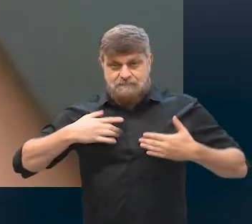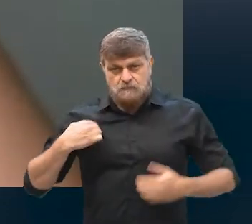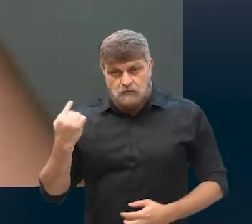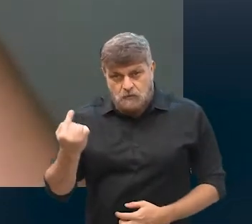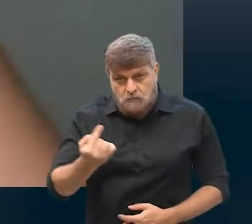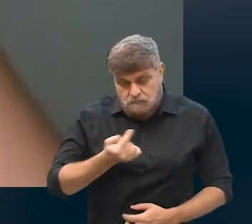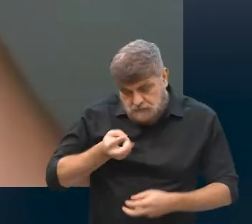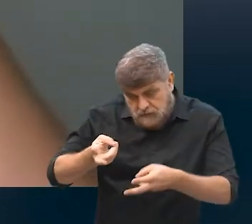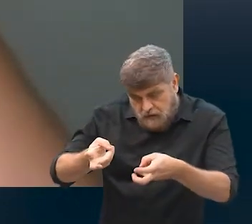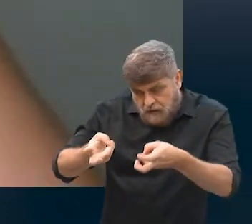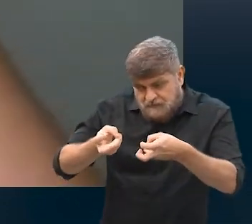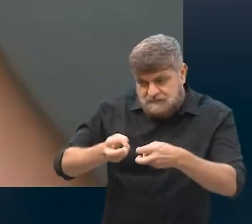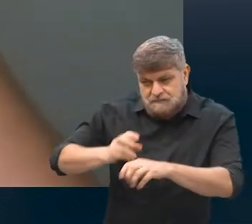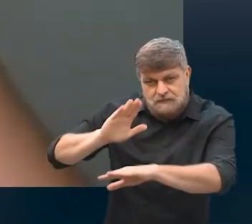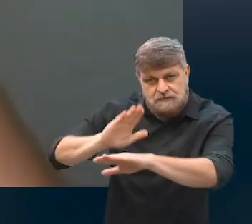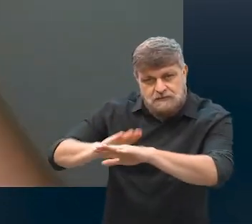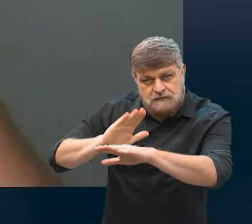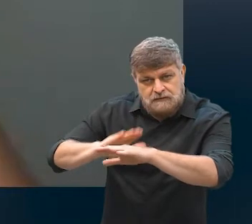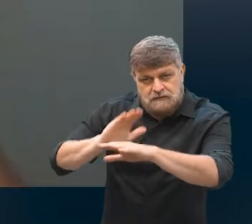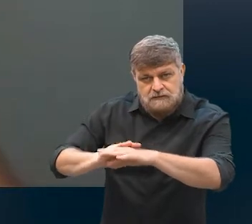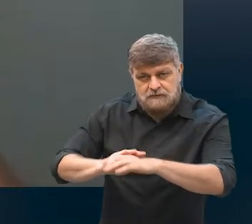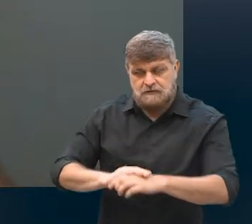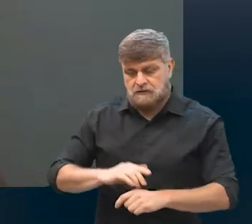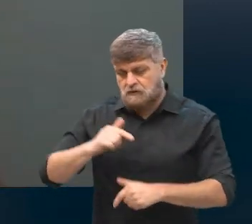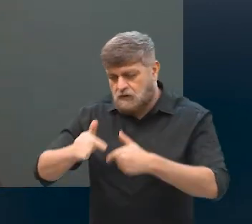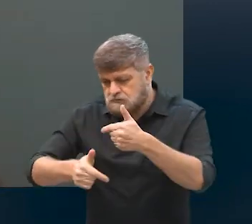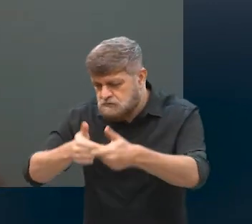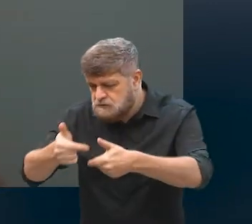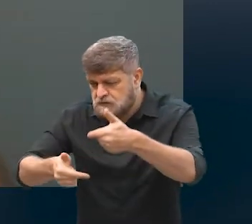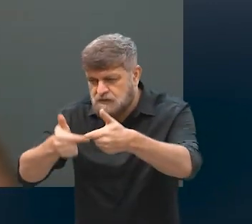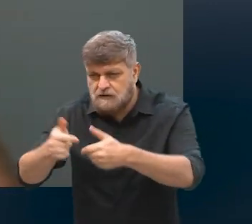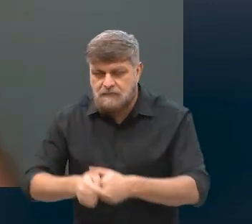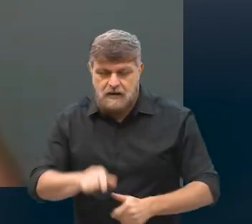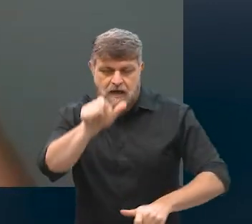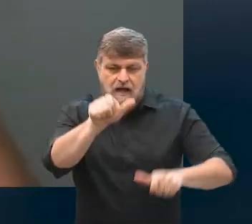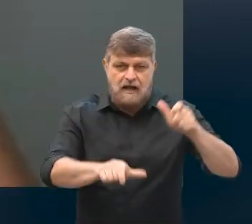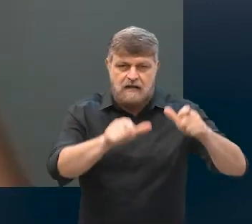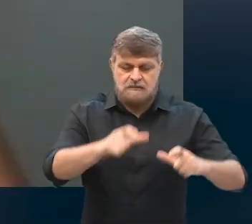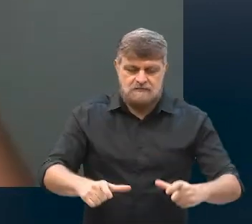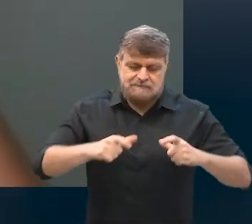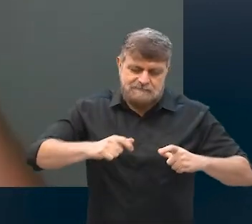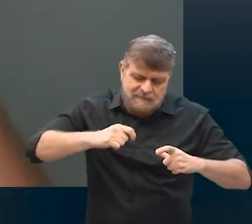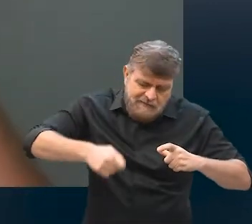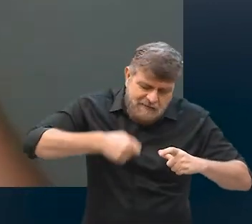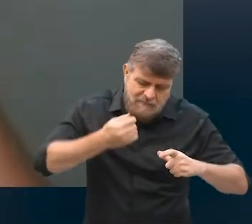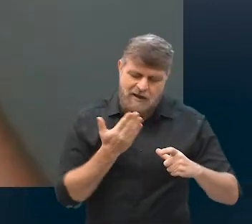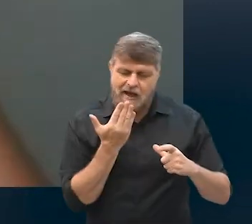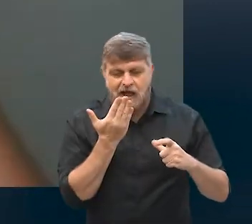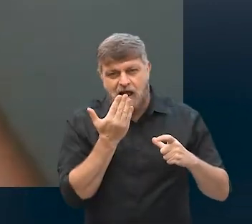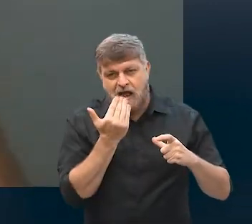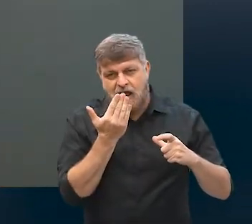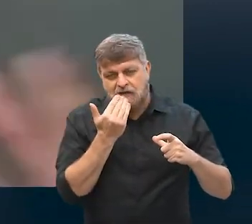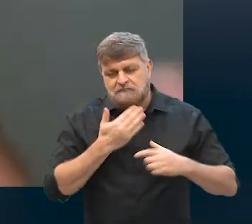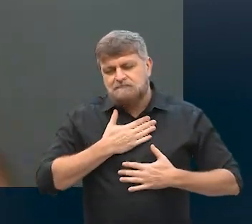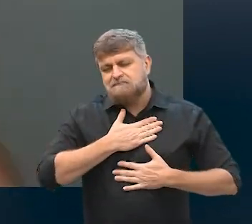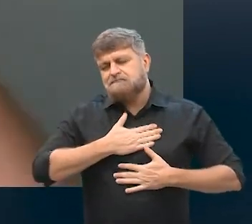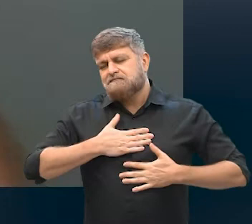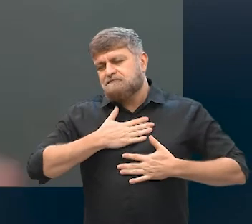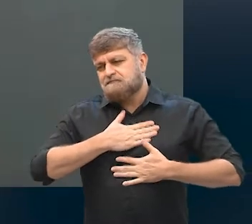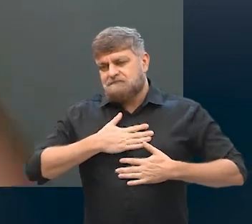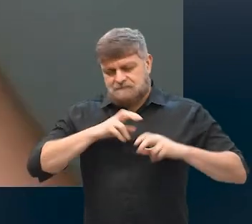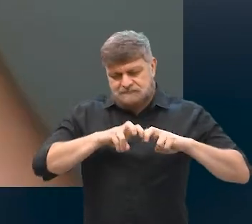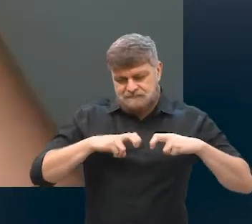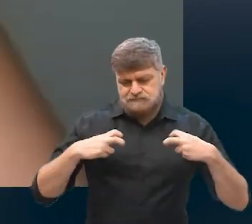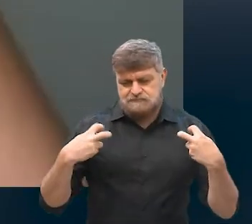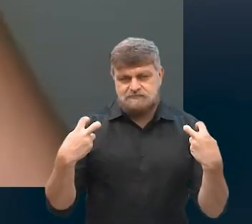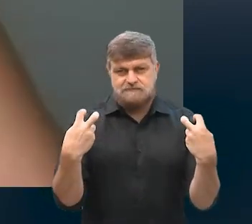gente vê o fruto do nosso alimento, assim, do nosso trabalho, alimentando e fazendo as pessoas se